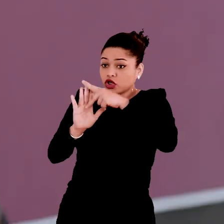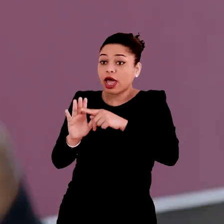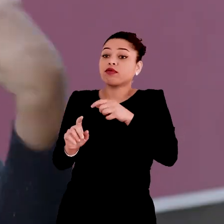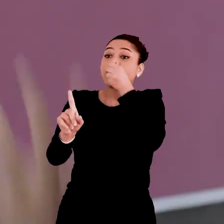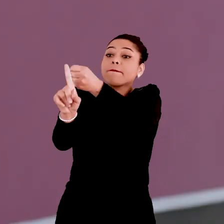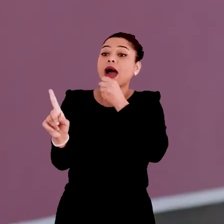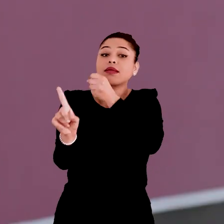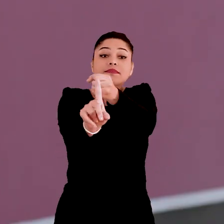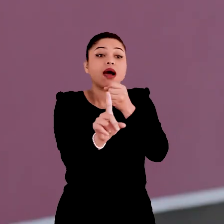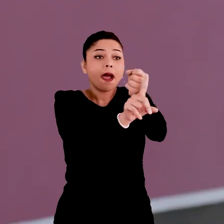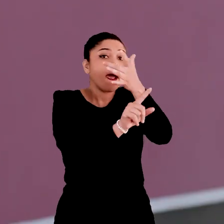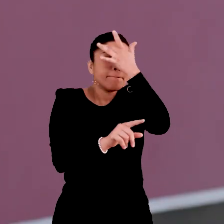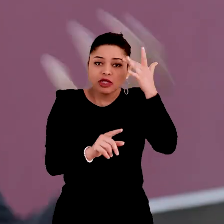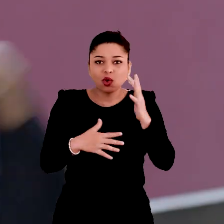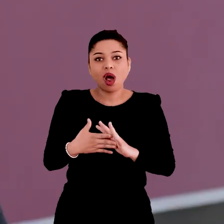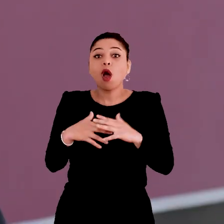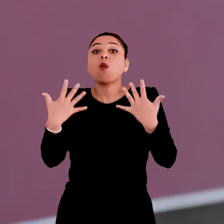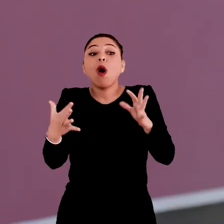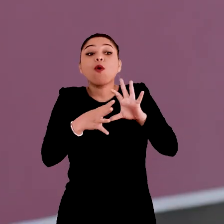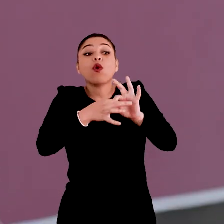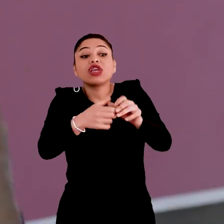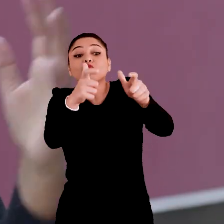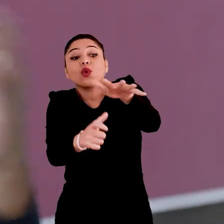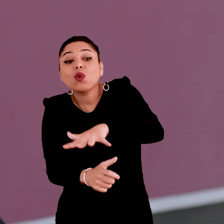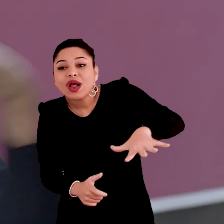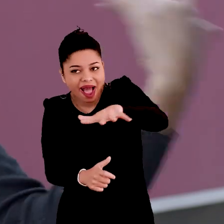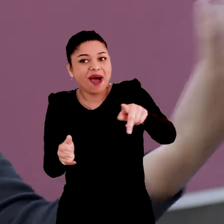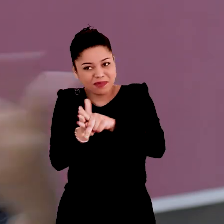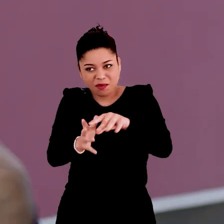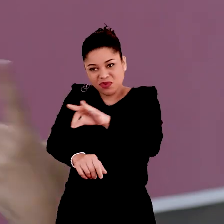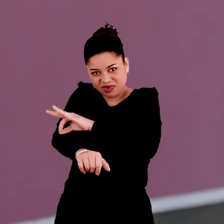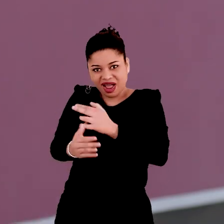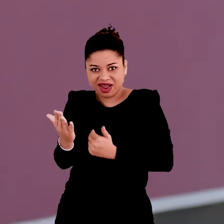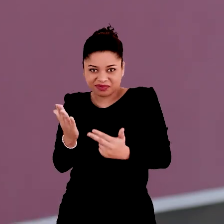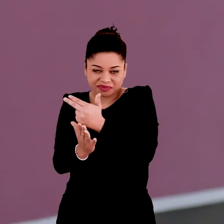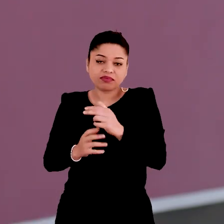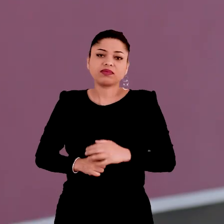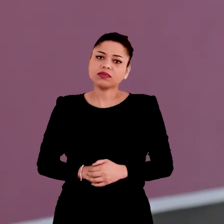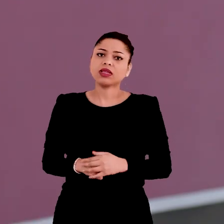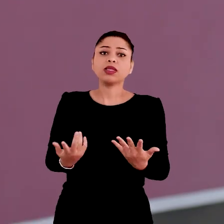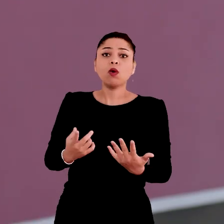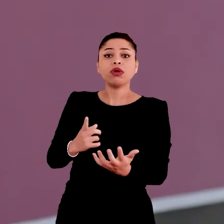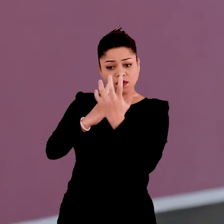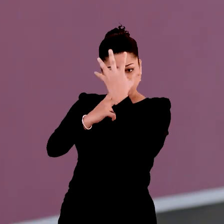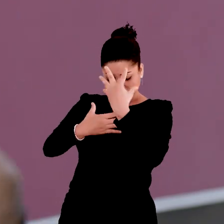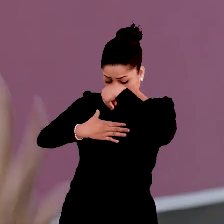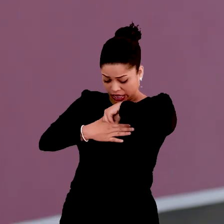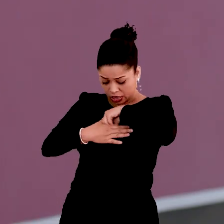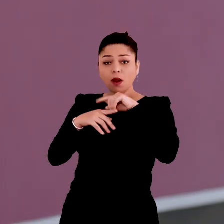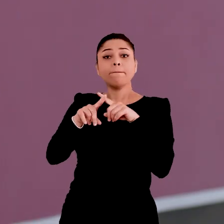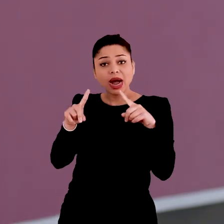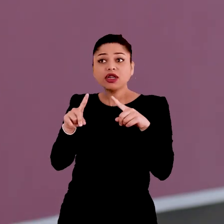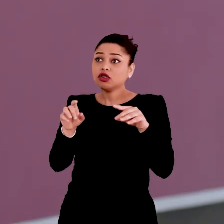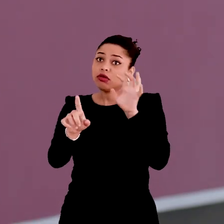arquitetura ela tem o poder de influenciar internamente, mas em todo o contexto urbano também, inclusive. Então a gente percebeu